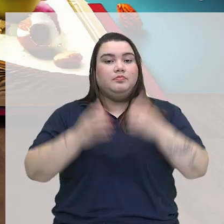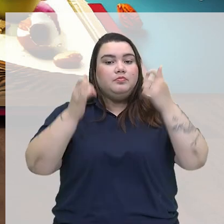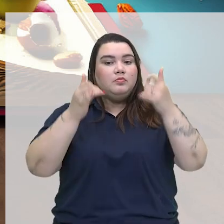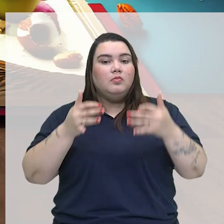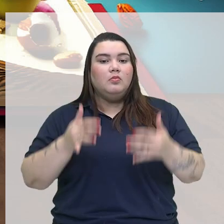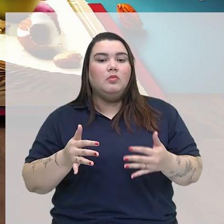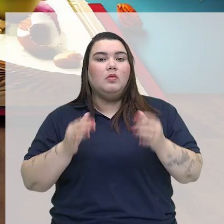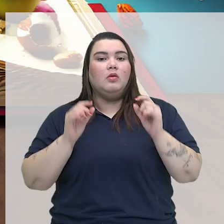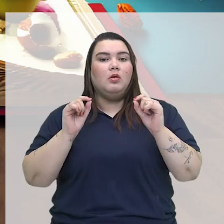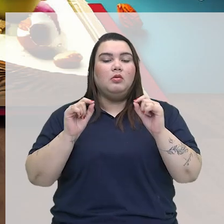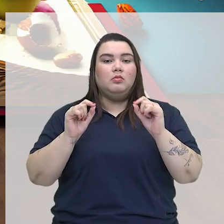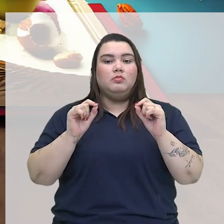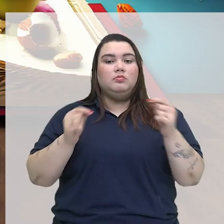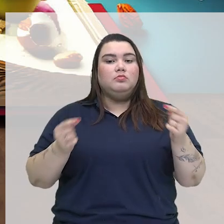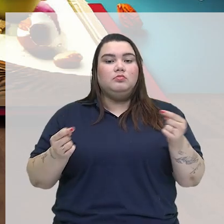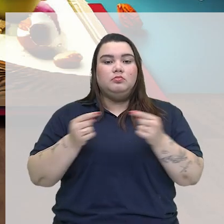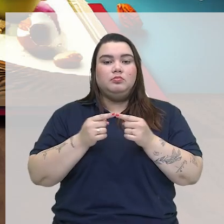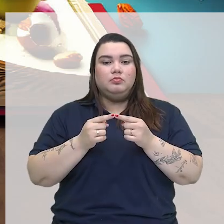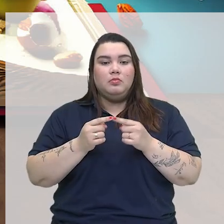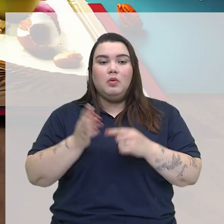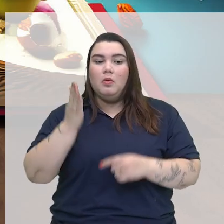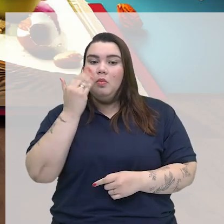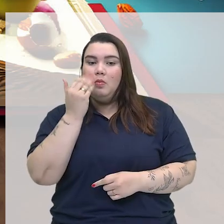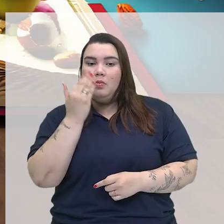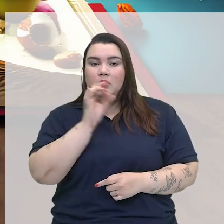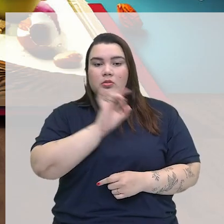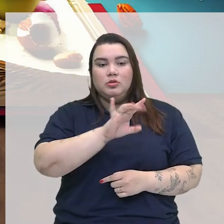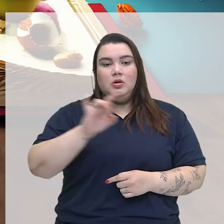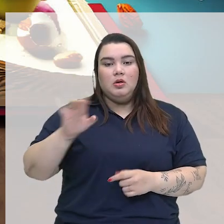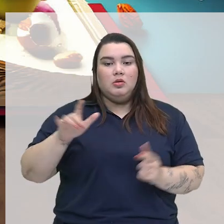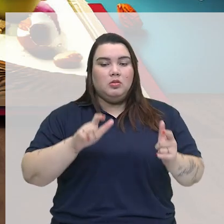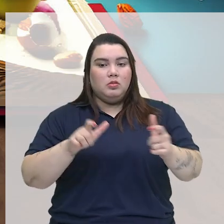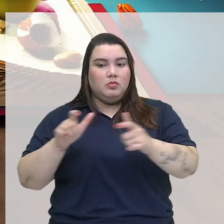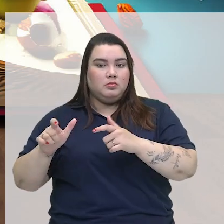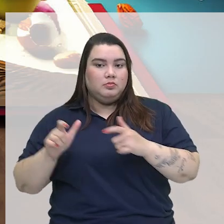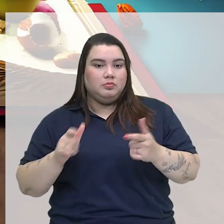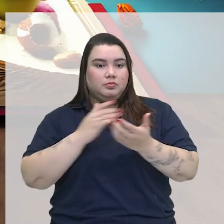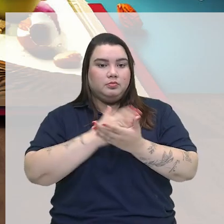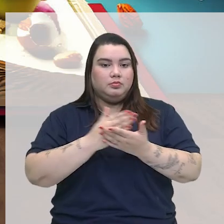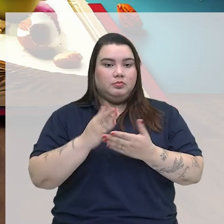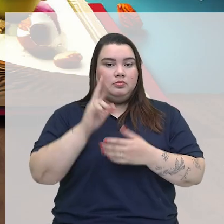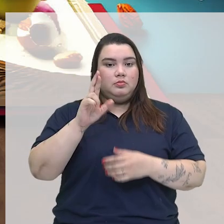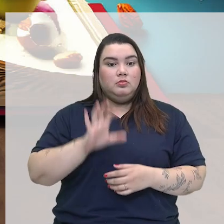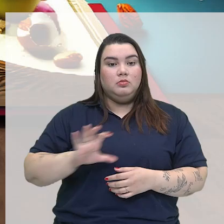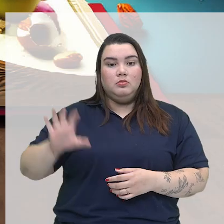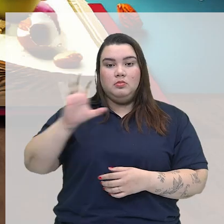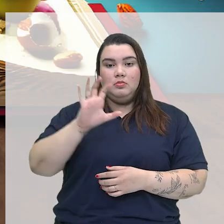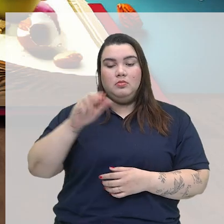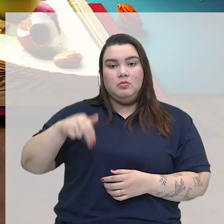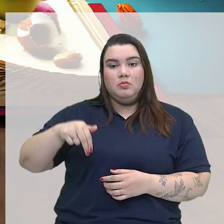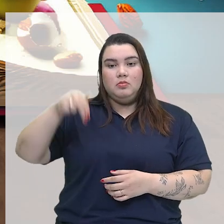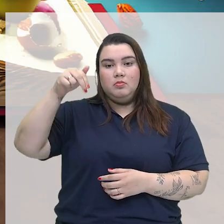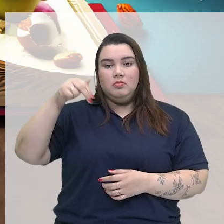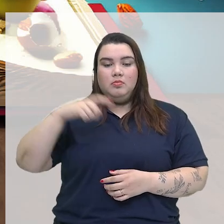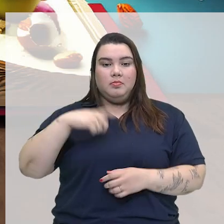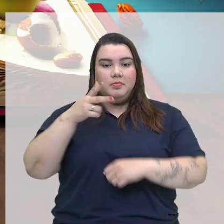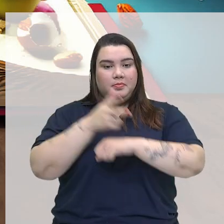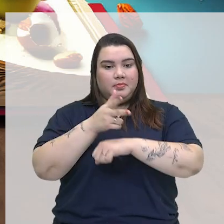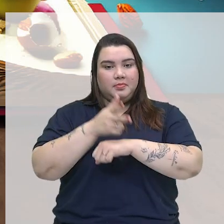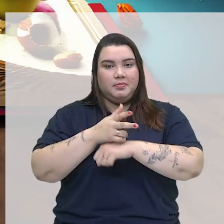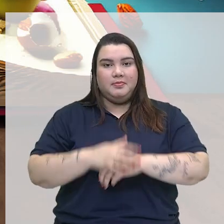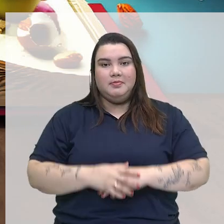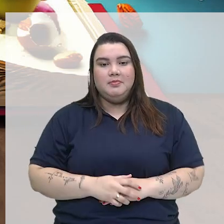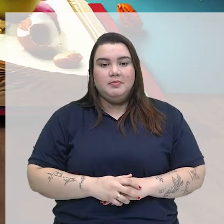ilustrando sobre uma comida de cada região, a começar pela região norte, onde nós vamos ver um VT.